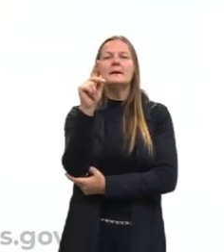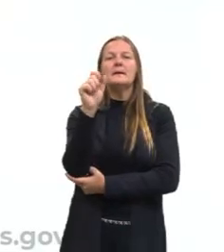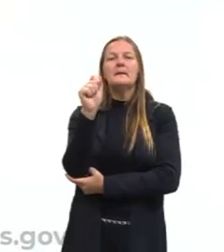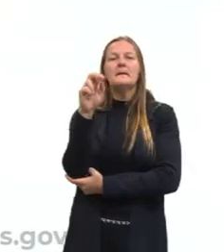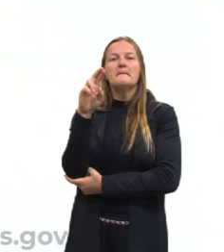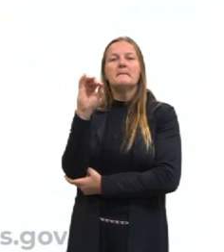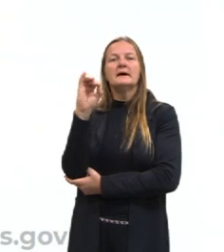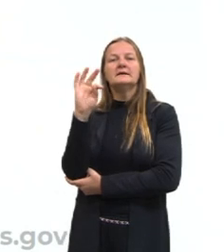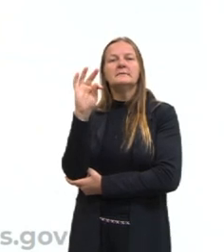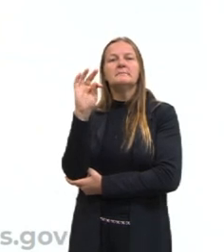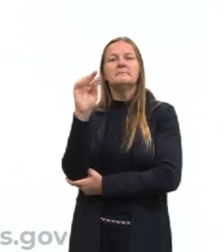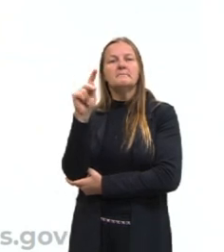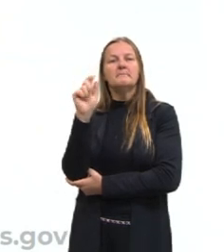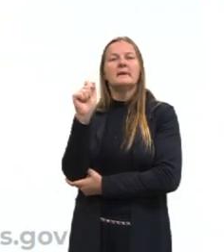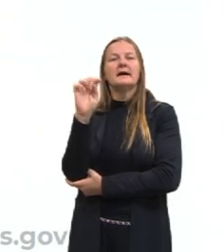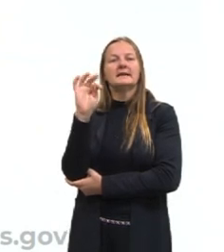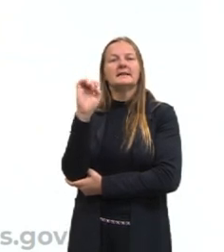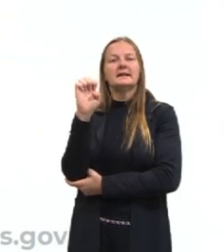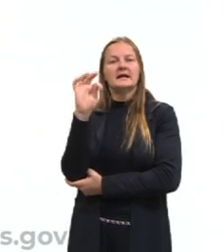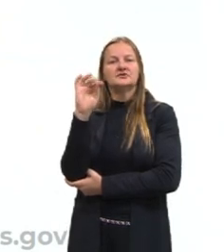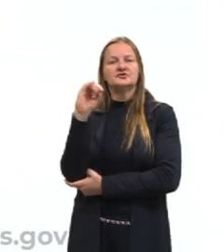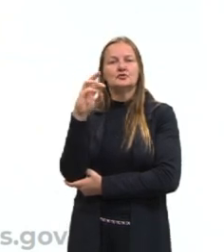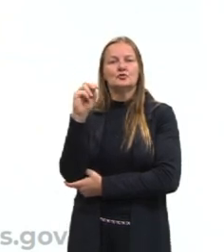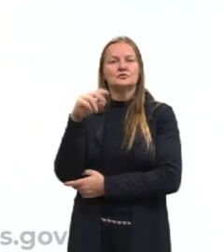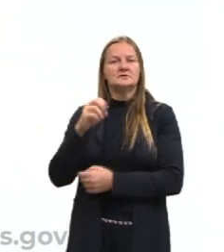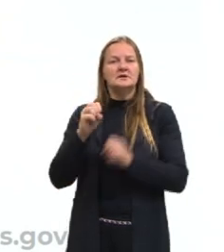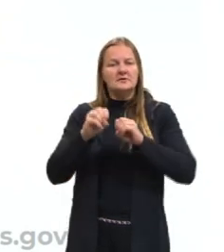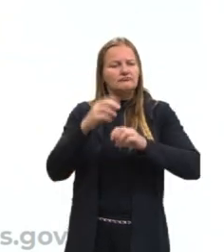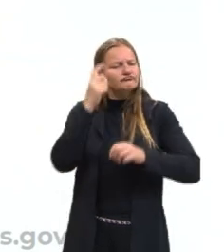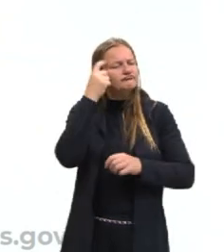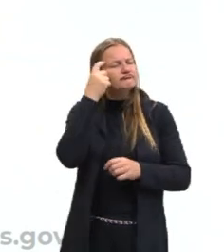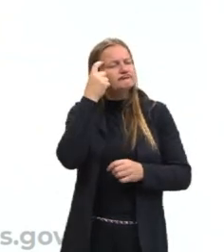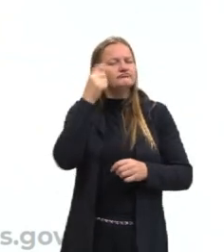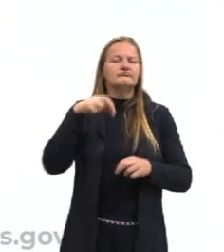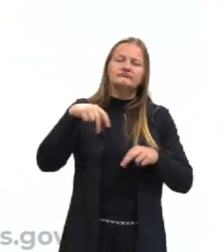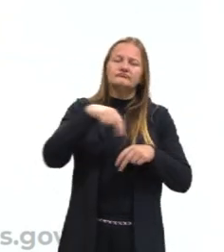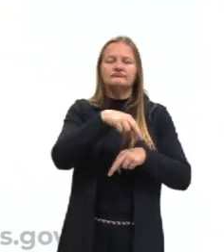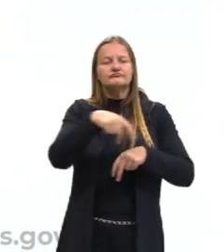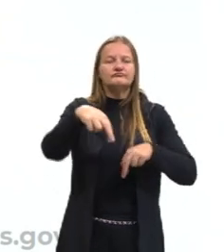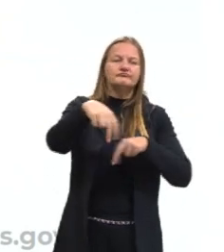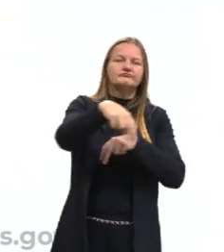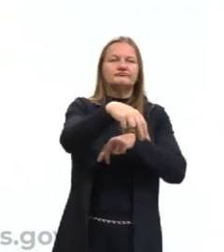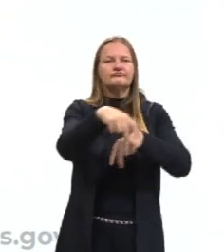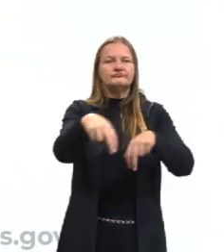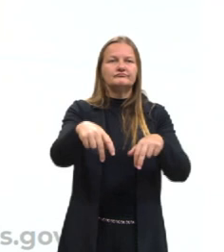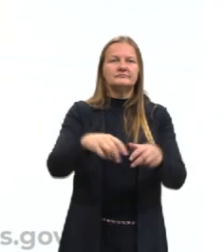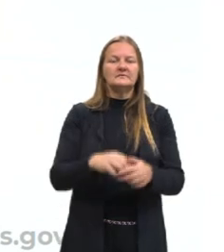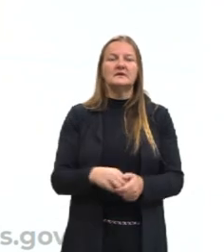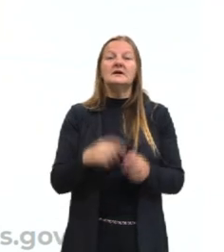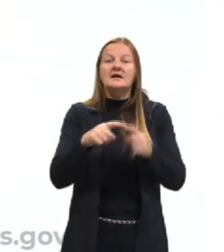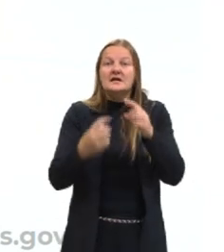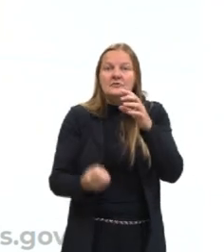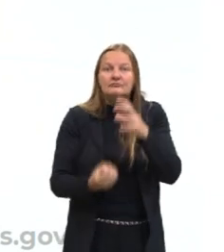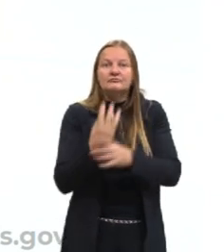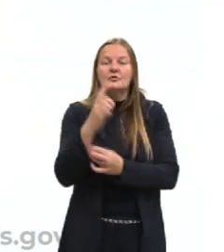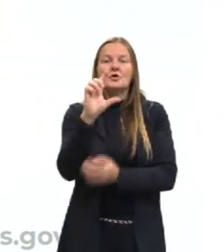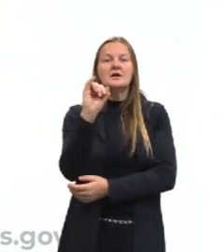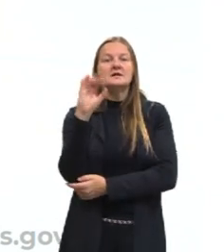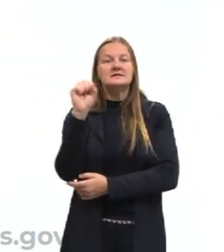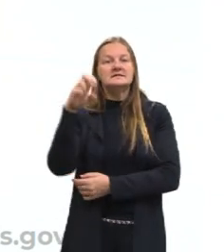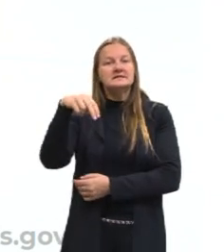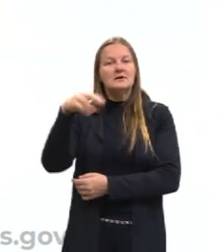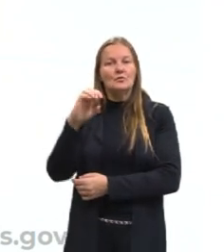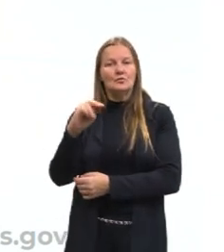muito bem vamos lá algumas algumas ensinamentos que o que o Aristóteles é fundamental no liceu a